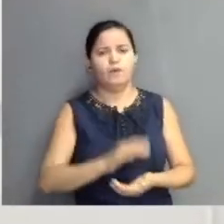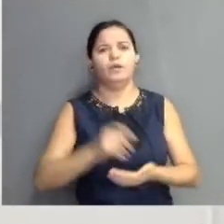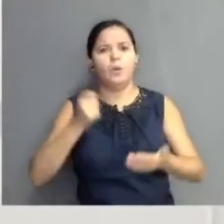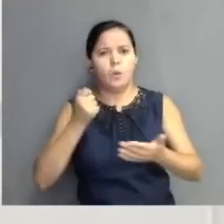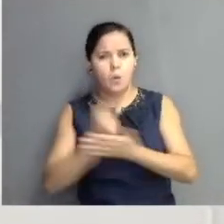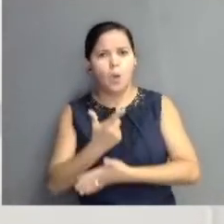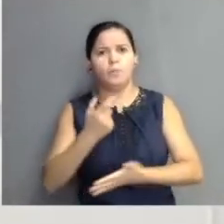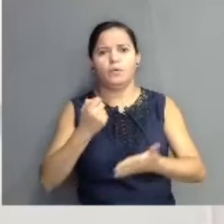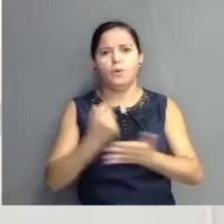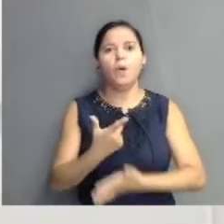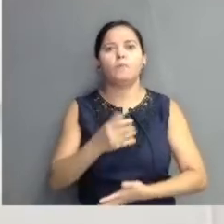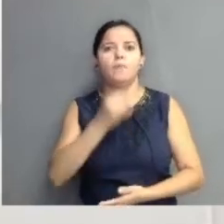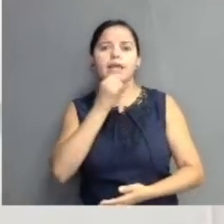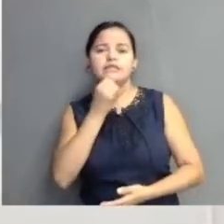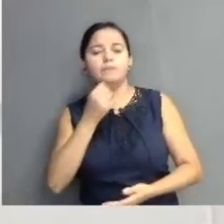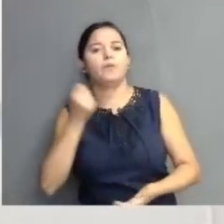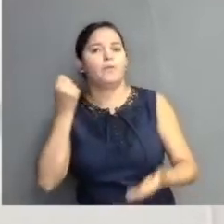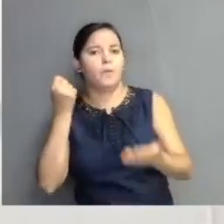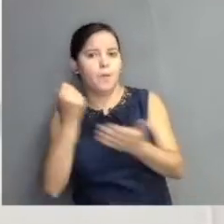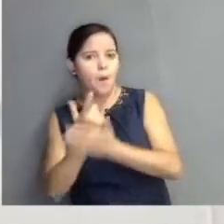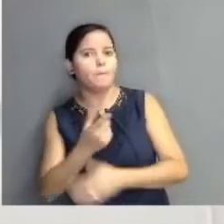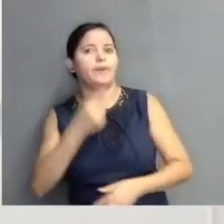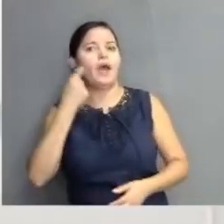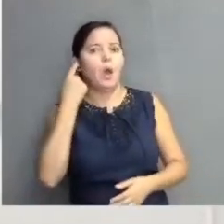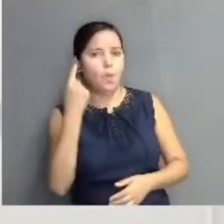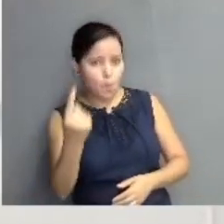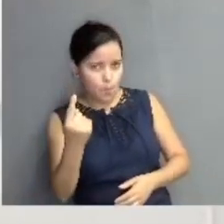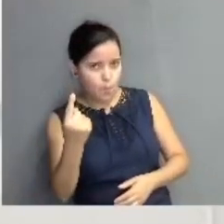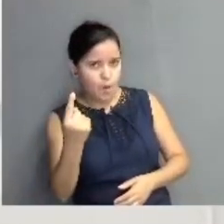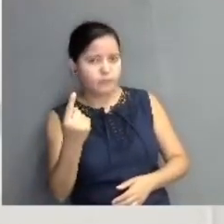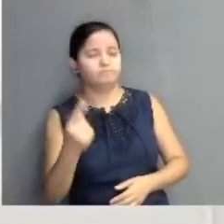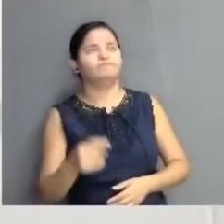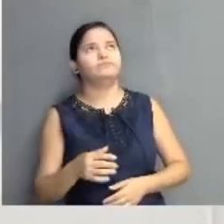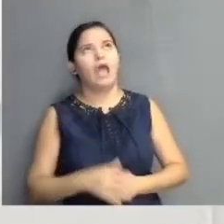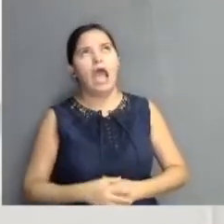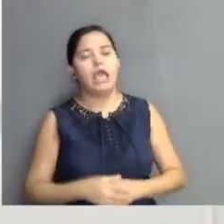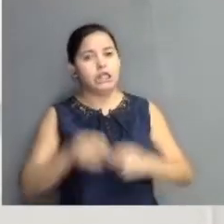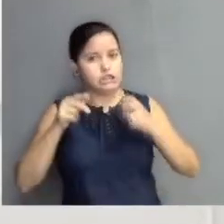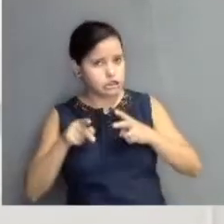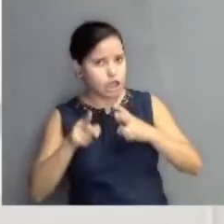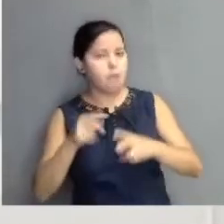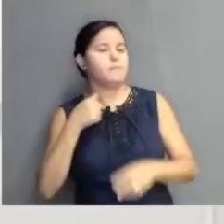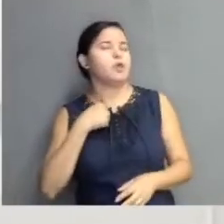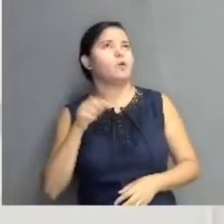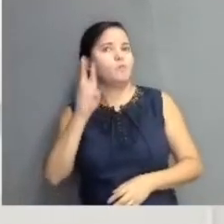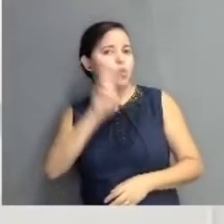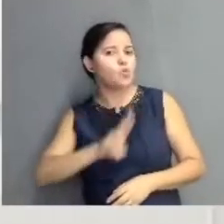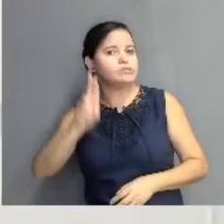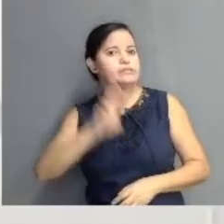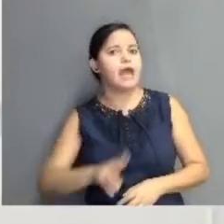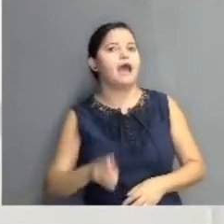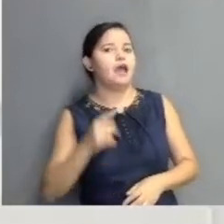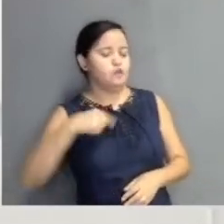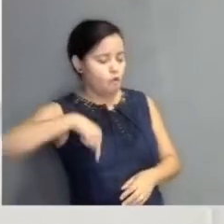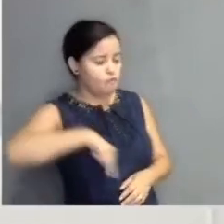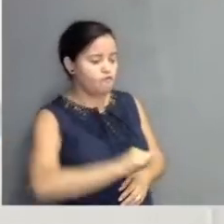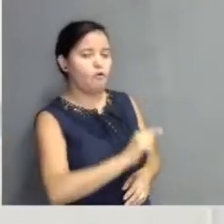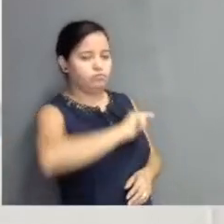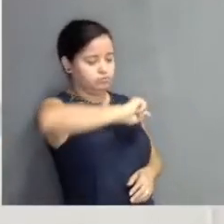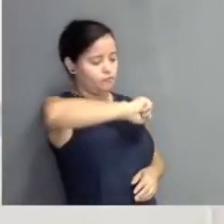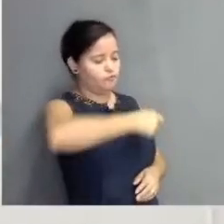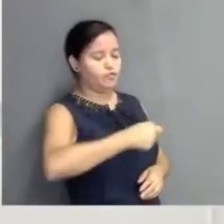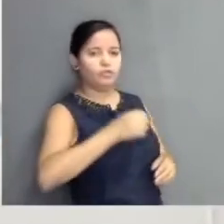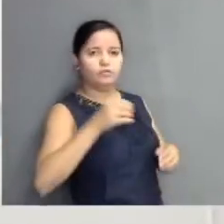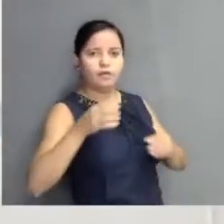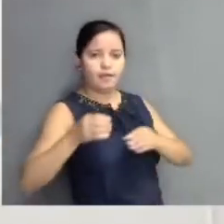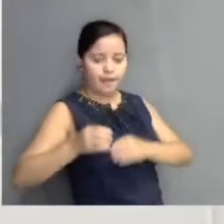Talvez se eu comprasse uma e toda vez eu fosse lá no bebedouro ou lá onde está lá a sua aguinha mineral e você enchesse ela, com certeza